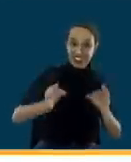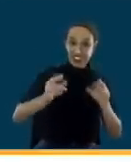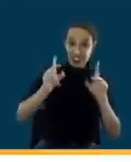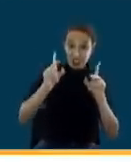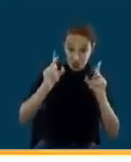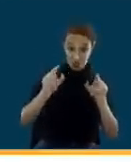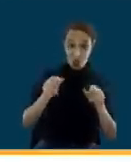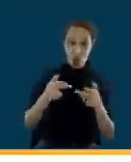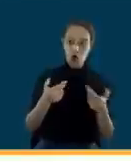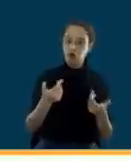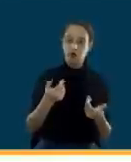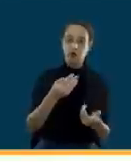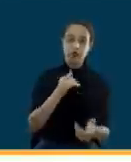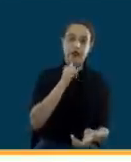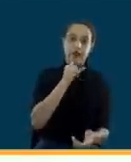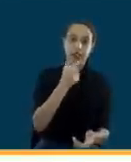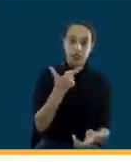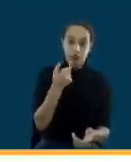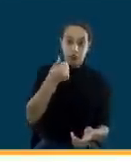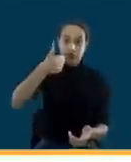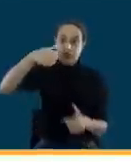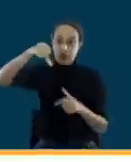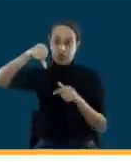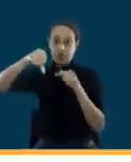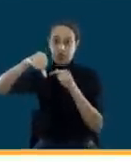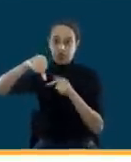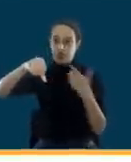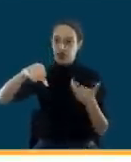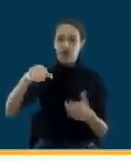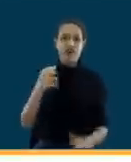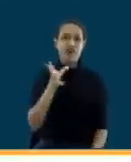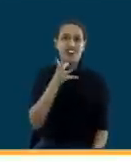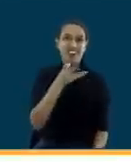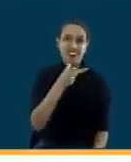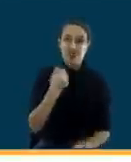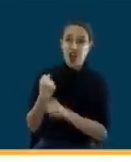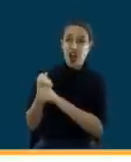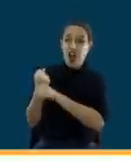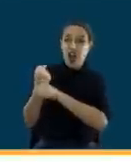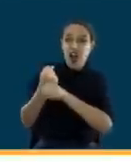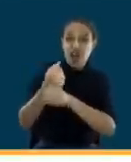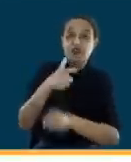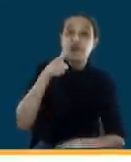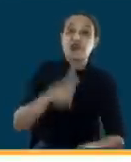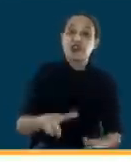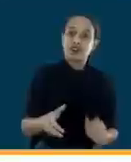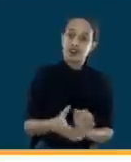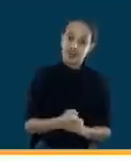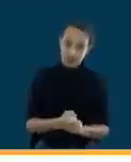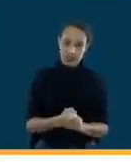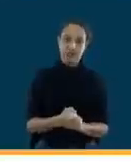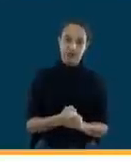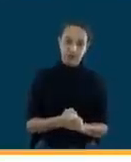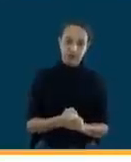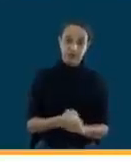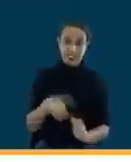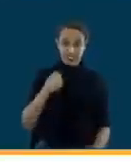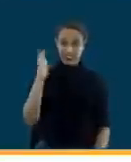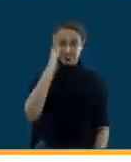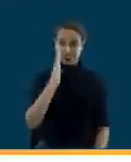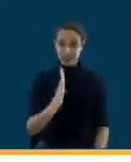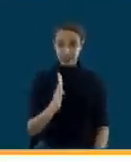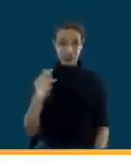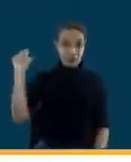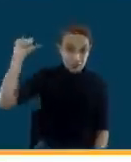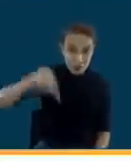países como o Brasil, o que andava muito mal das pernas. Porque não havia, do governo federal, um entendimento de que não